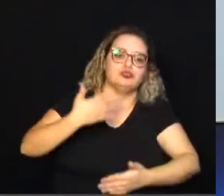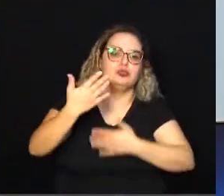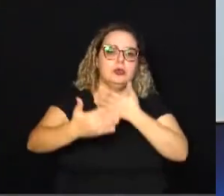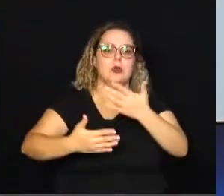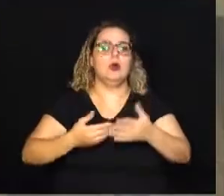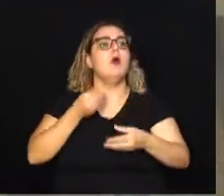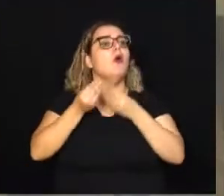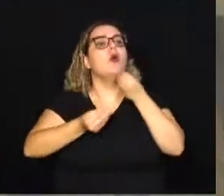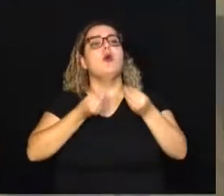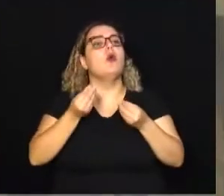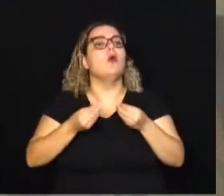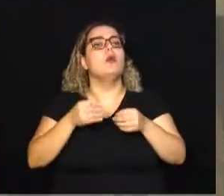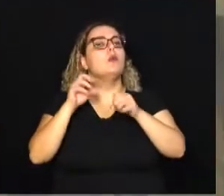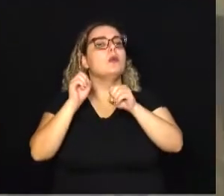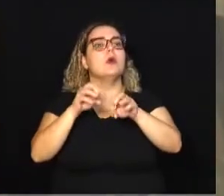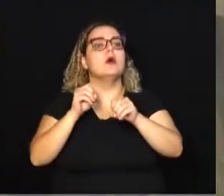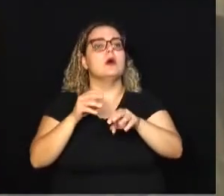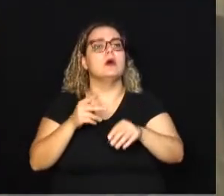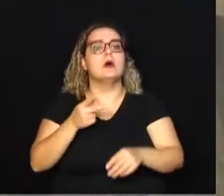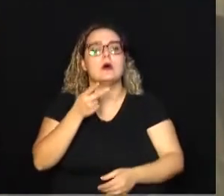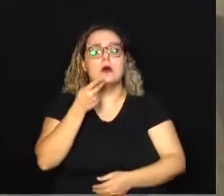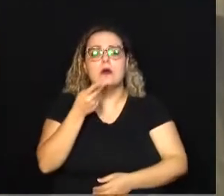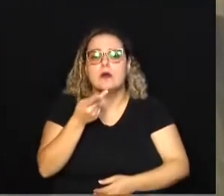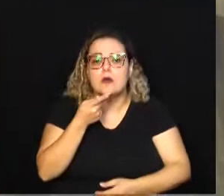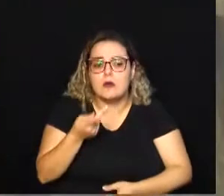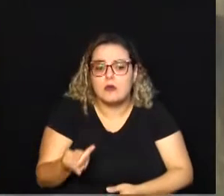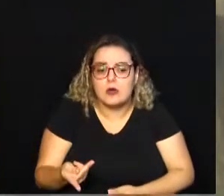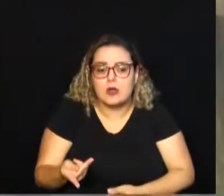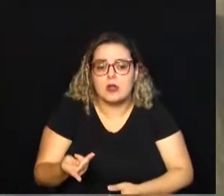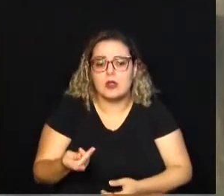deve responder a médio e longo prazo?